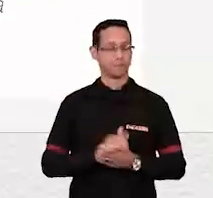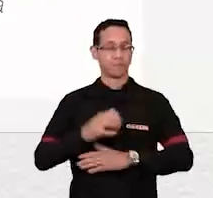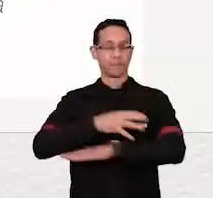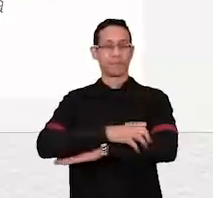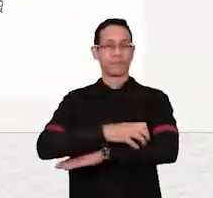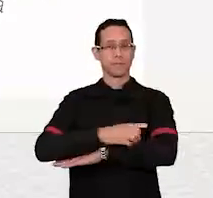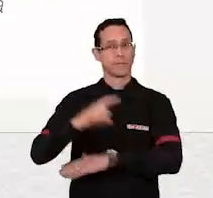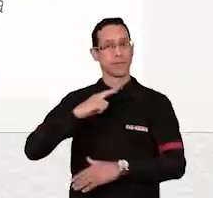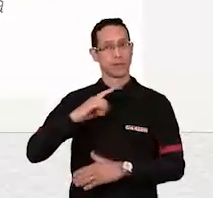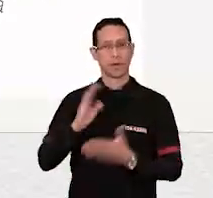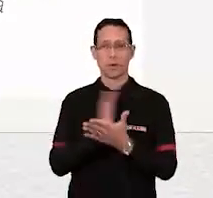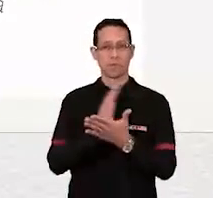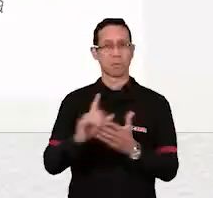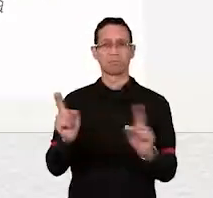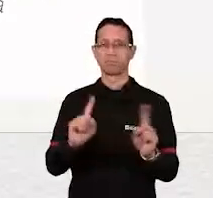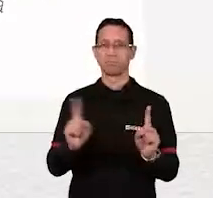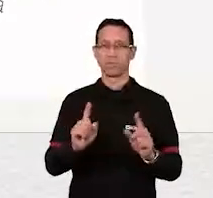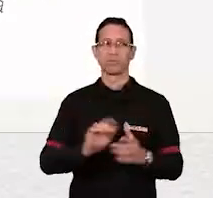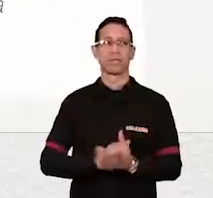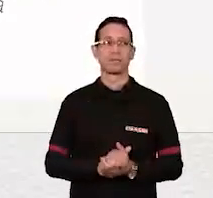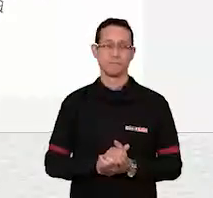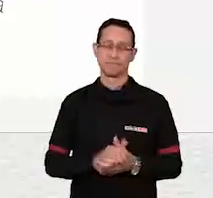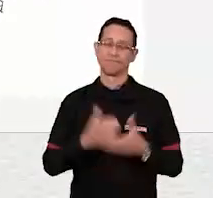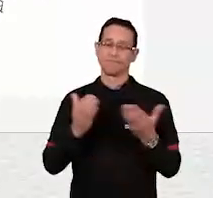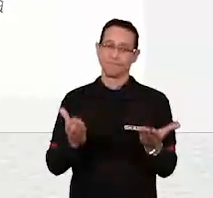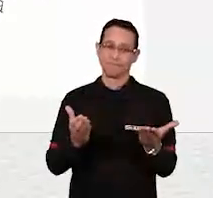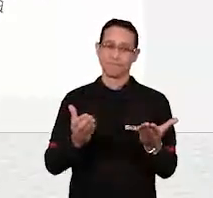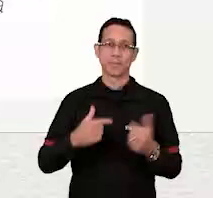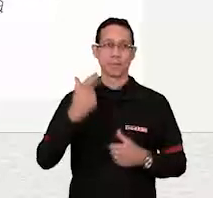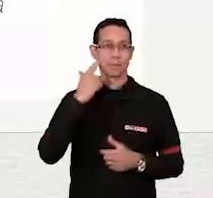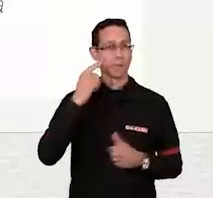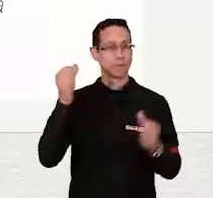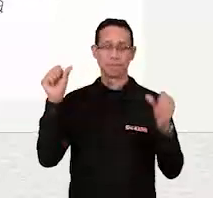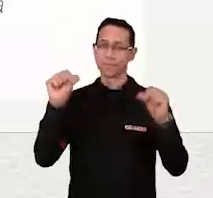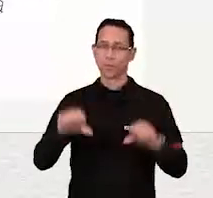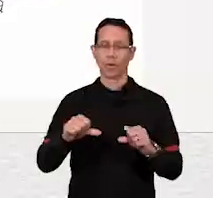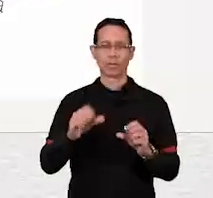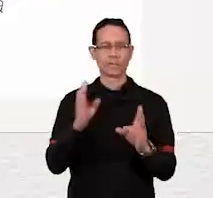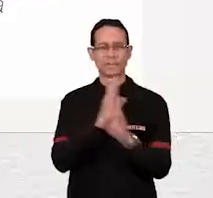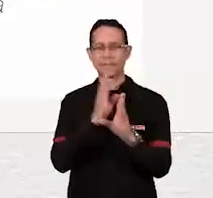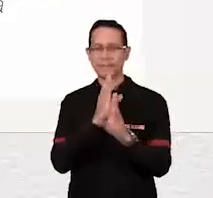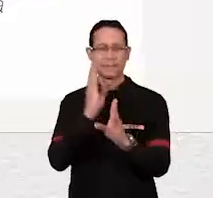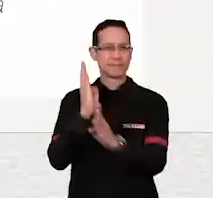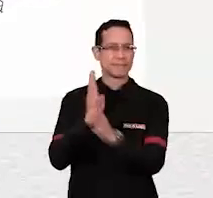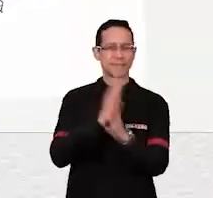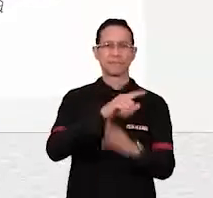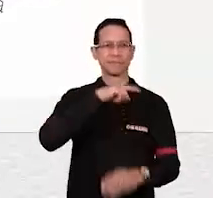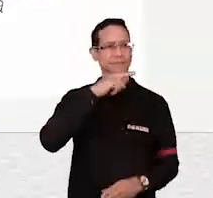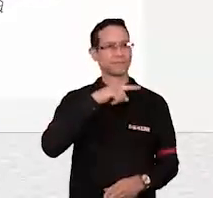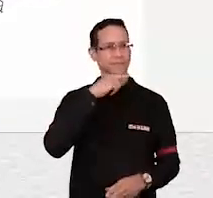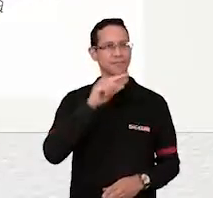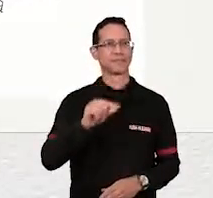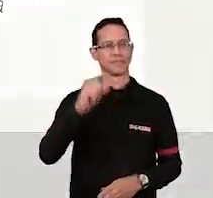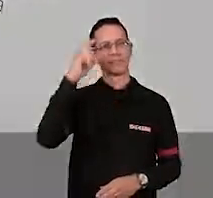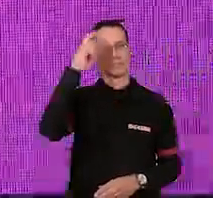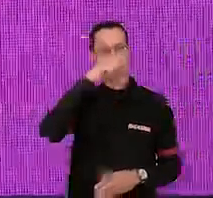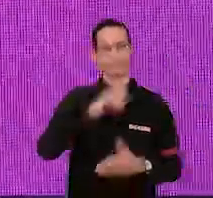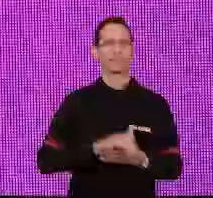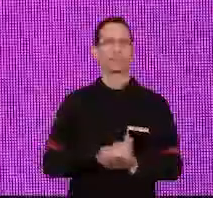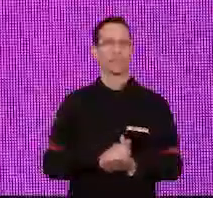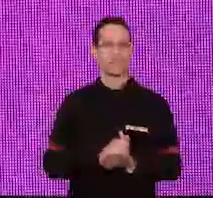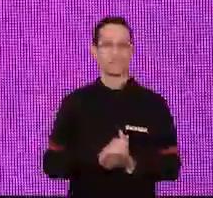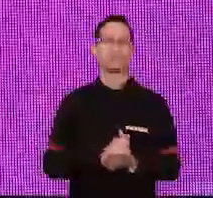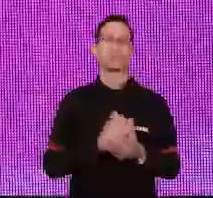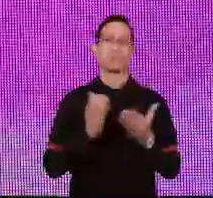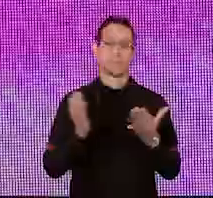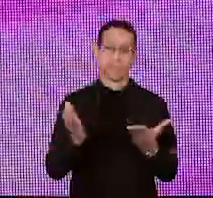mas muitos não são. Então, essa é uma outra situação. Para mim, essa é a pior situação. Quando eu vejo isso aqui, eu fico triste. Eu acho que é a pior situação, e é